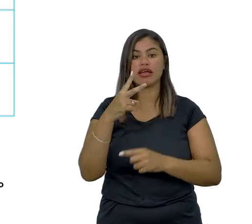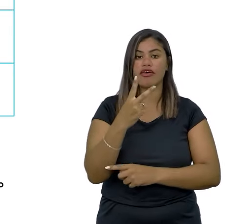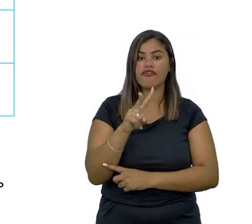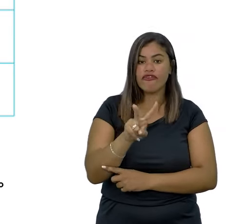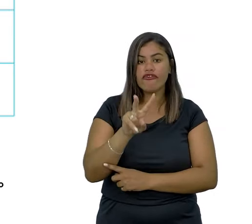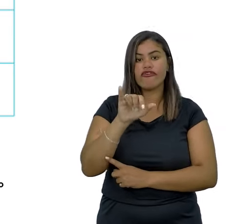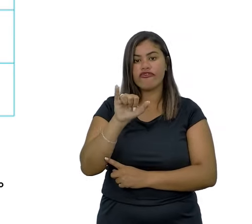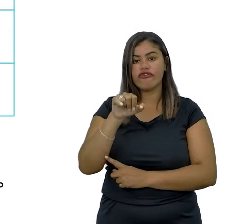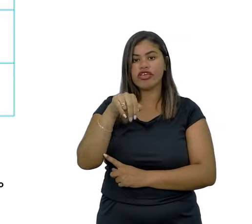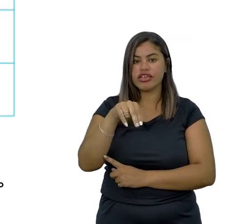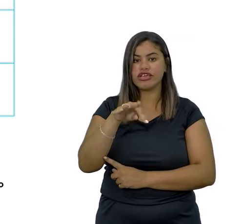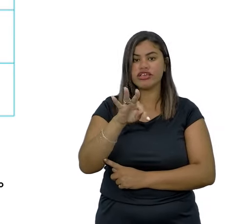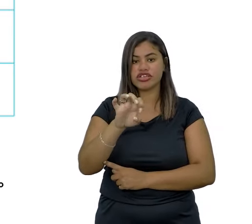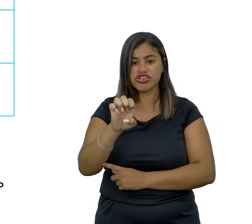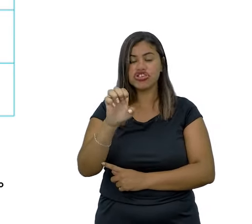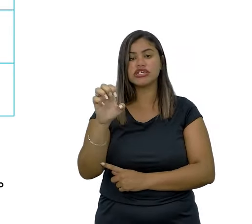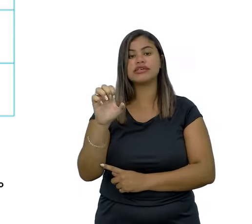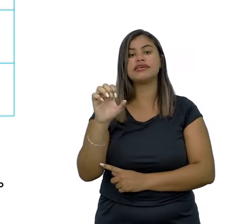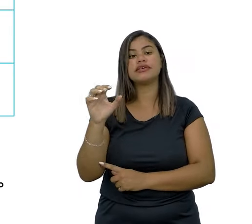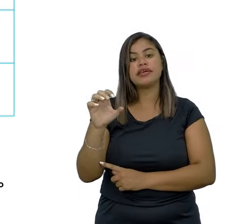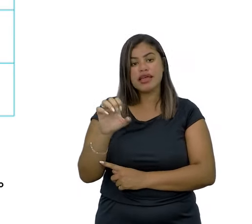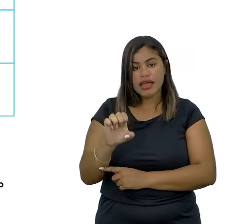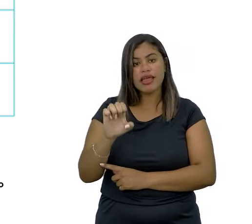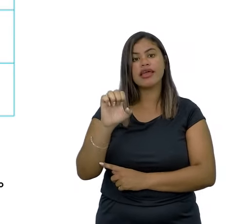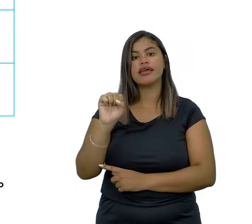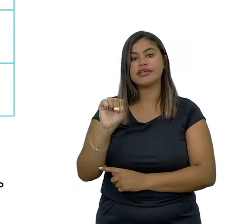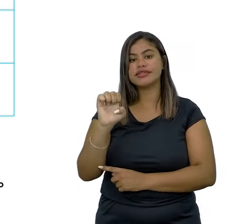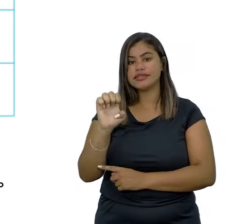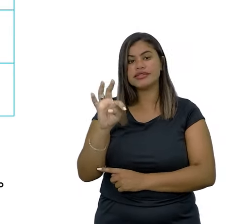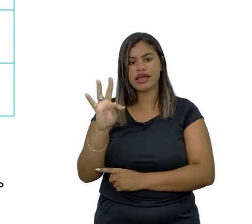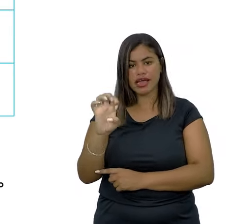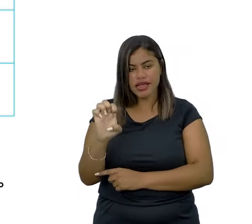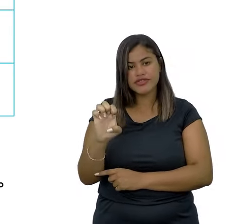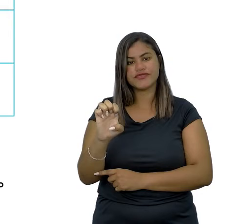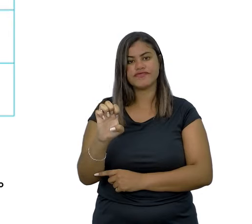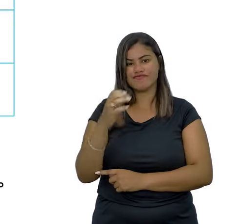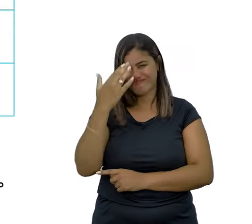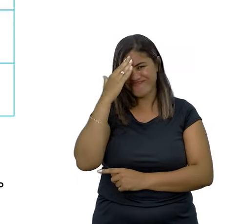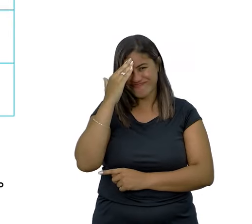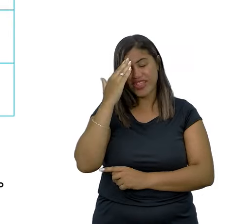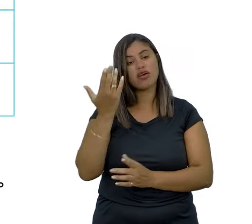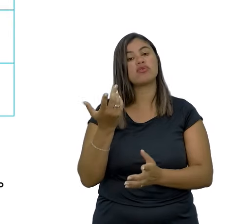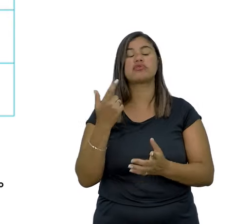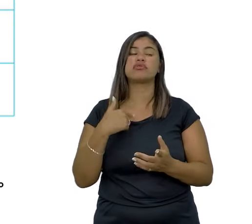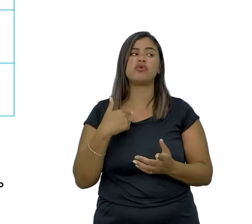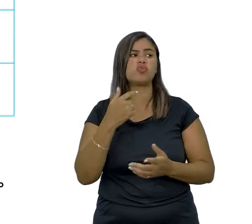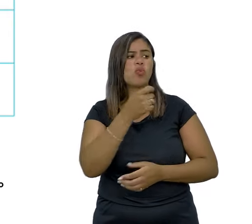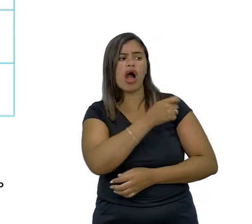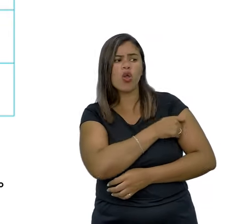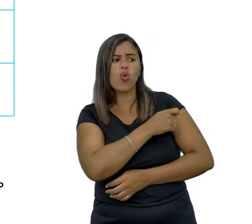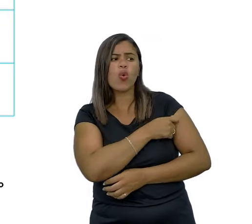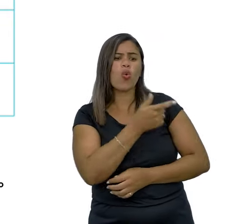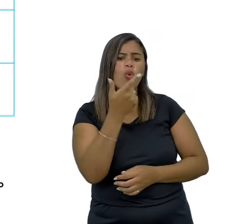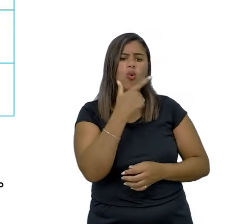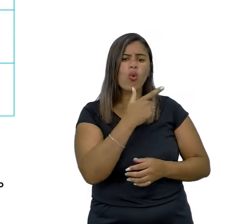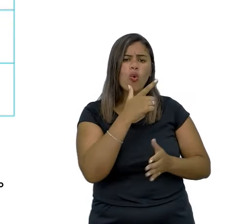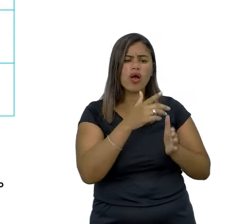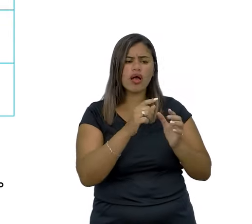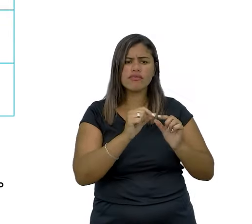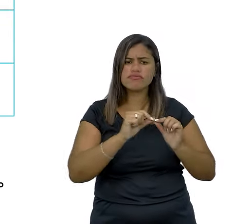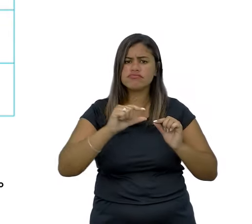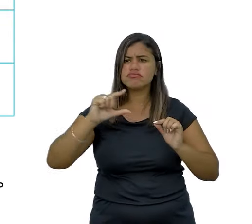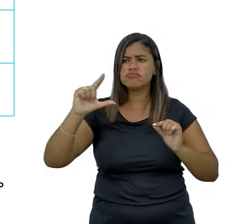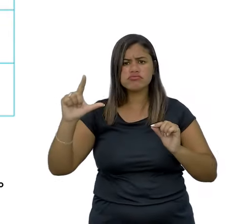jogo aí os seus saberes quanto à grandeza dos números, né? Então, será que meu aluno consegue colocar em ordem